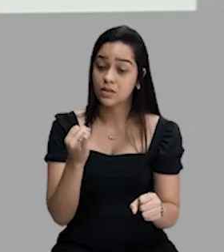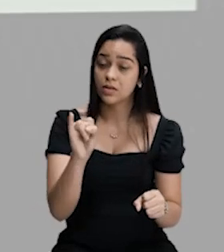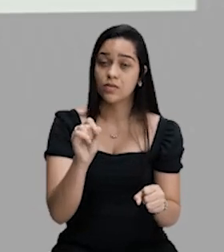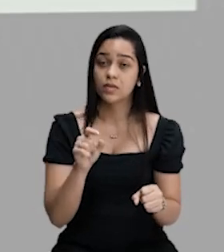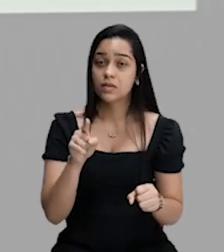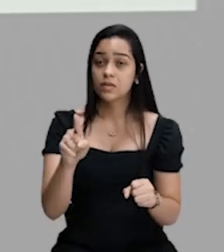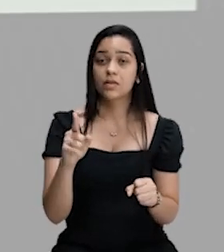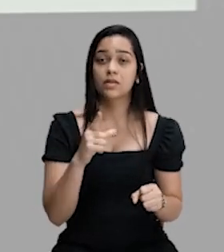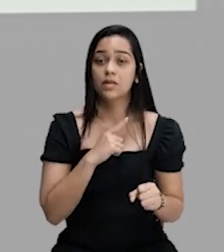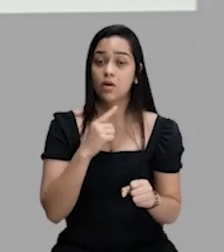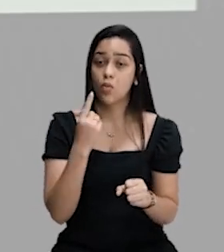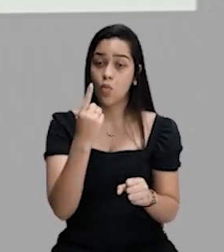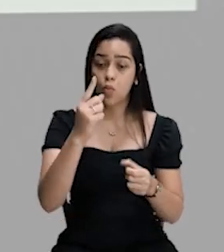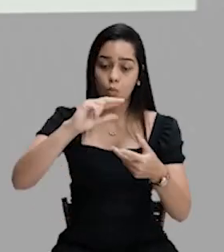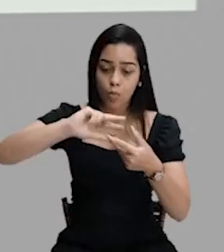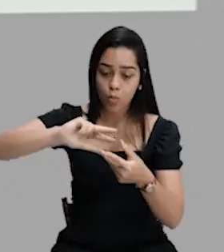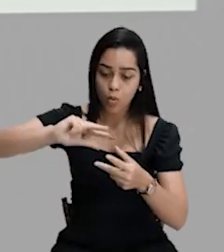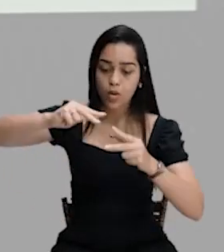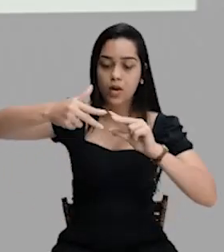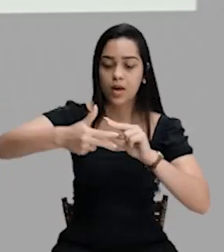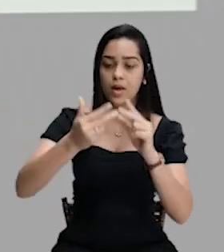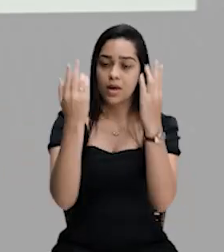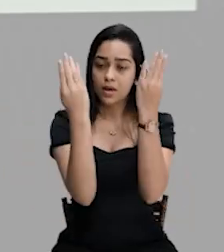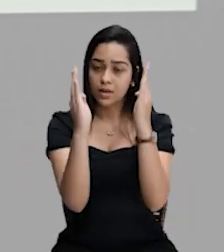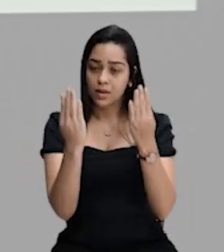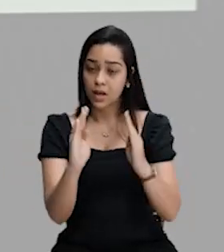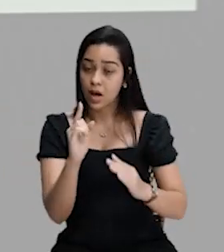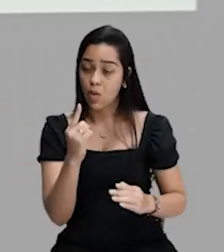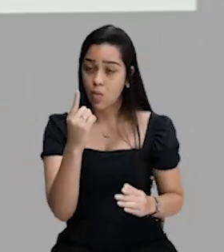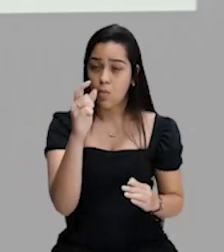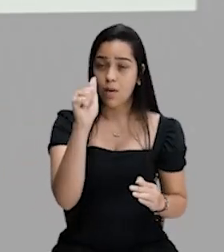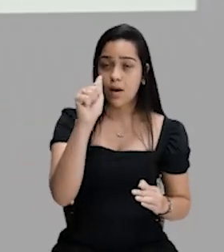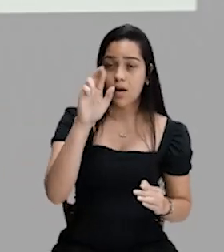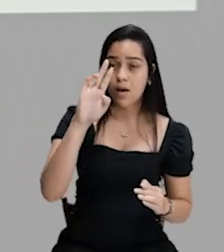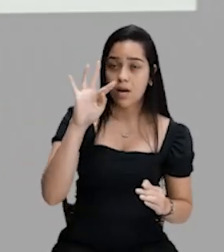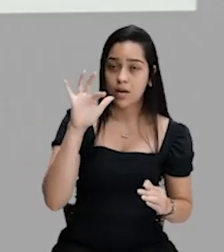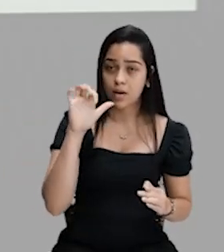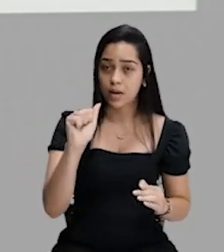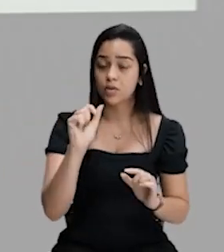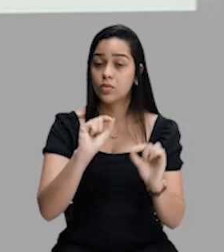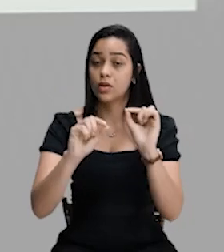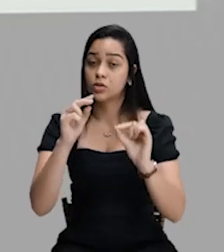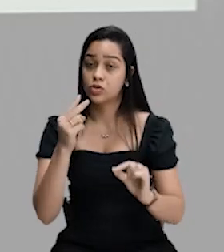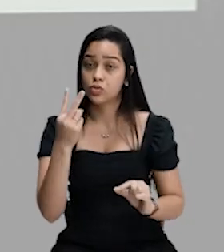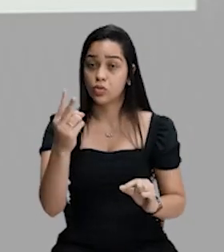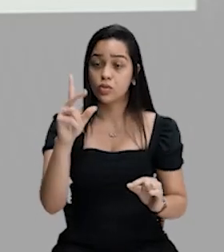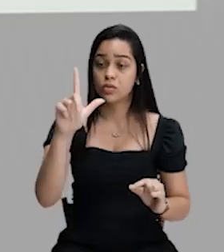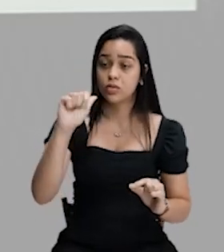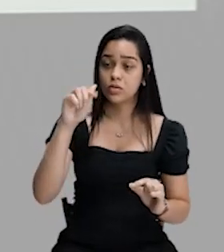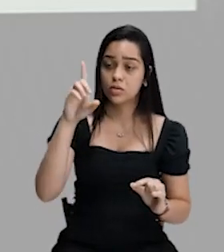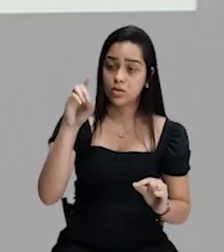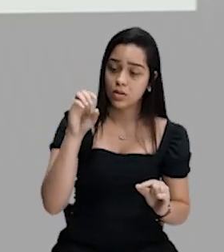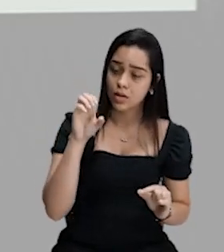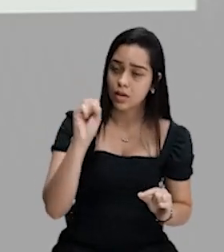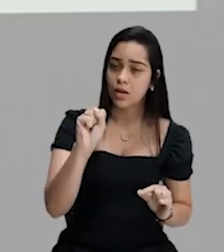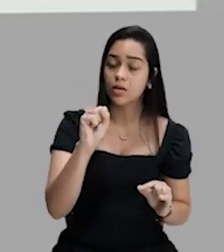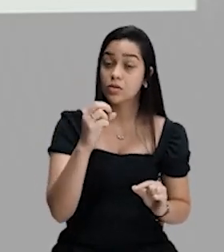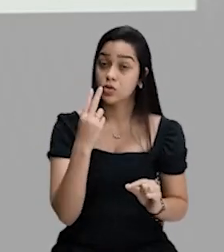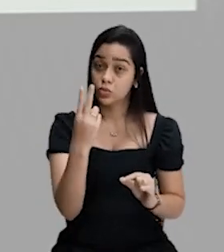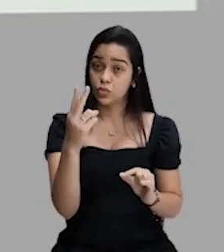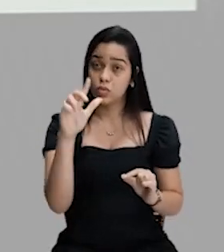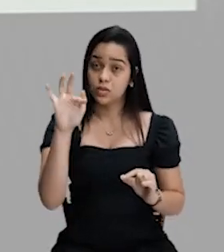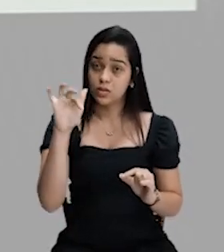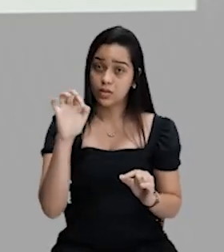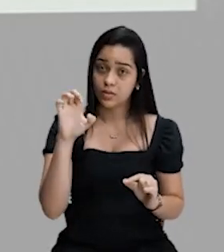tem um poliedro e você analisar uma aresta ele é aresta de dois lados ele aresta de Duas